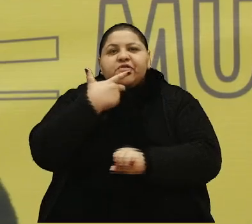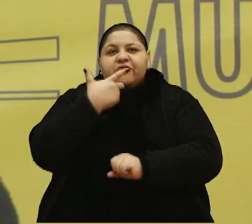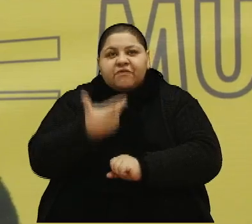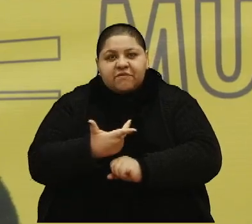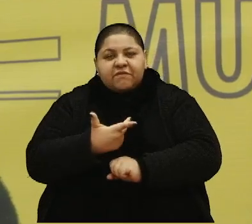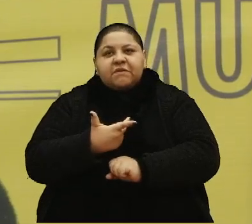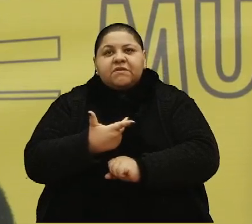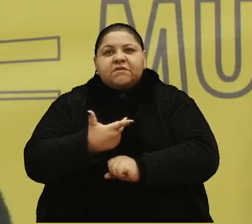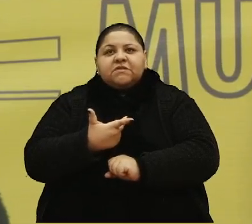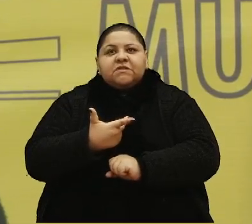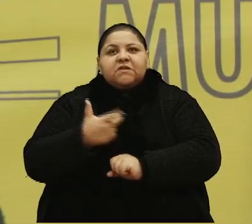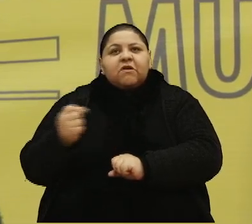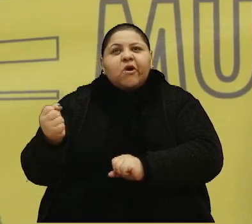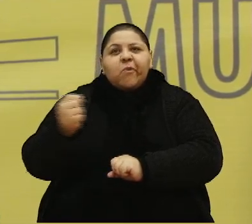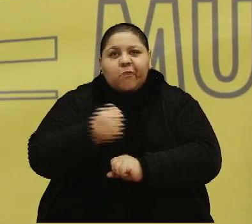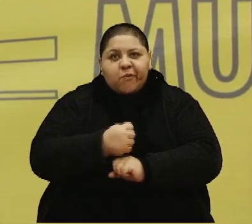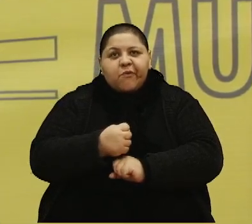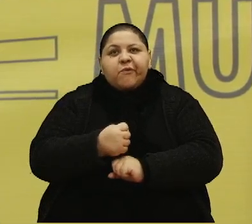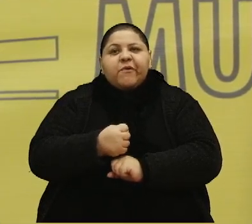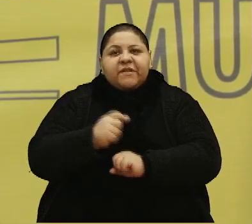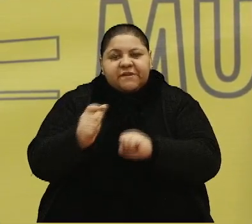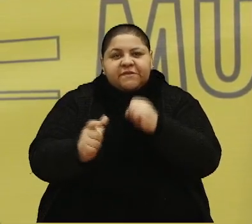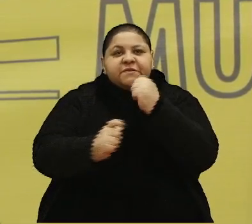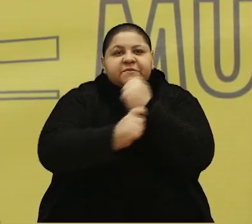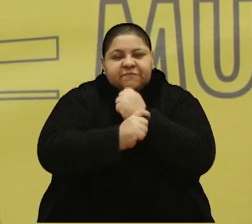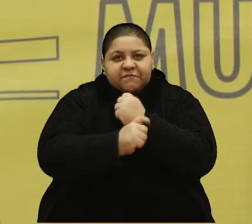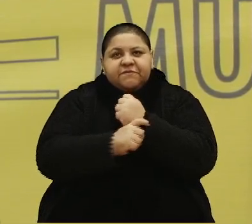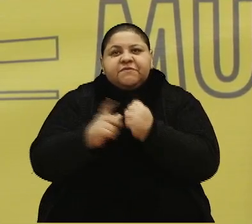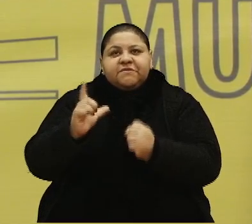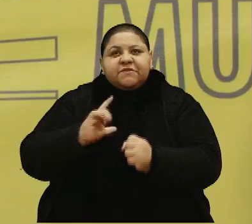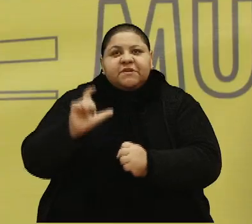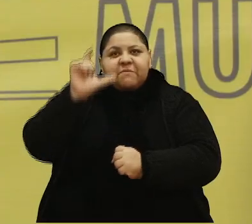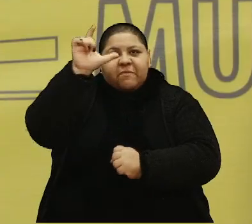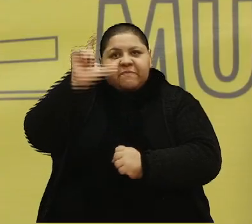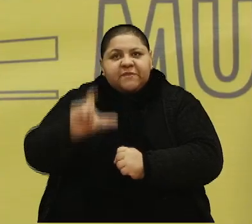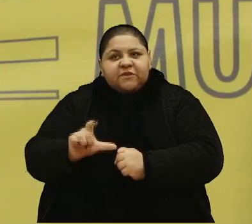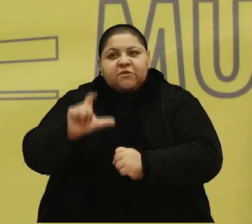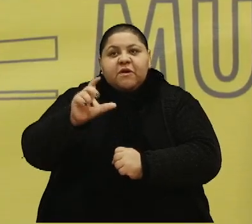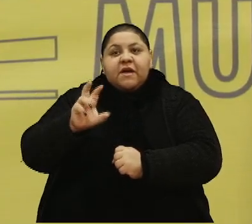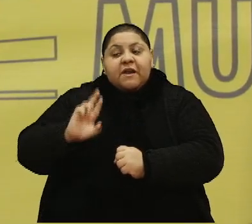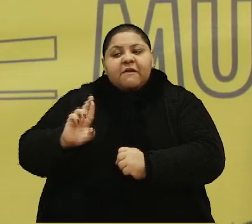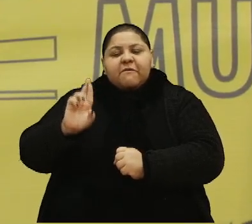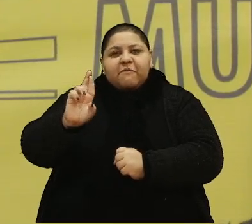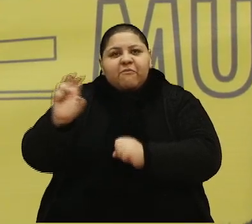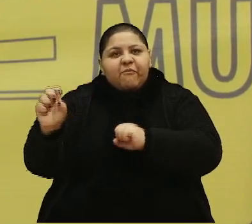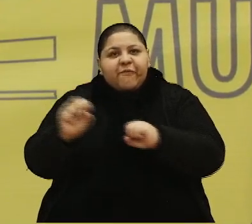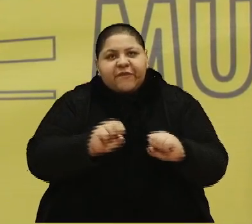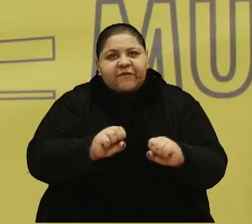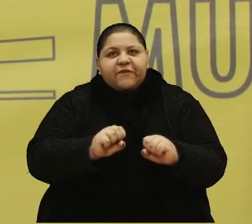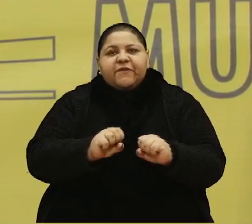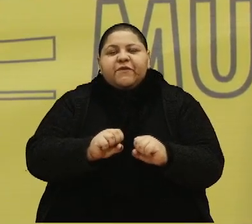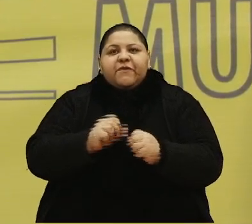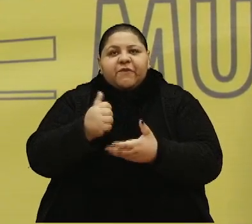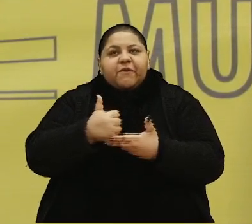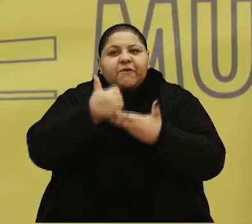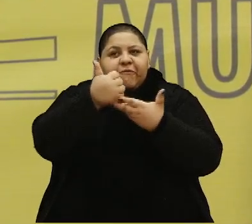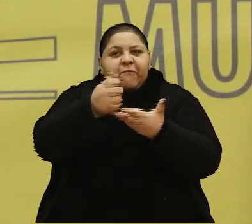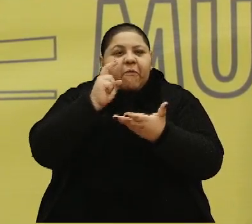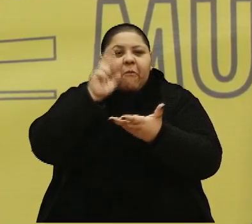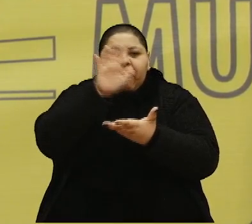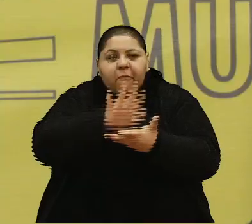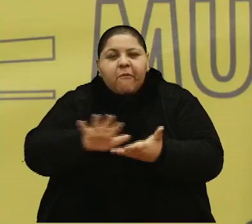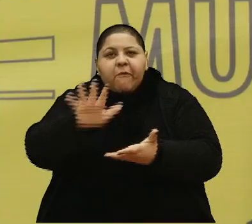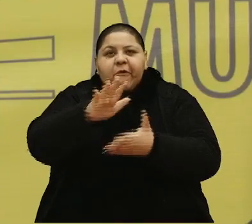que eles podem estar seguros que tem alguém aqui que olha por eles e vai poder estar dando totalmente visibilidade